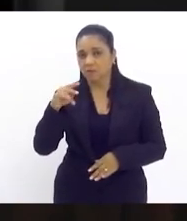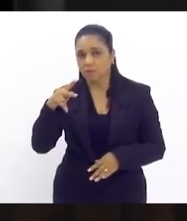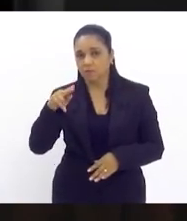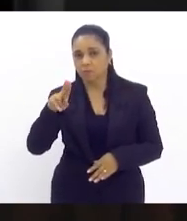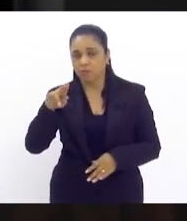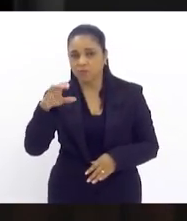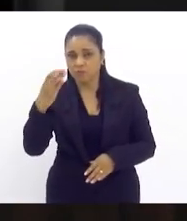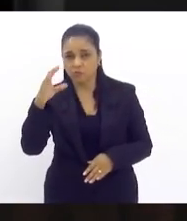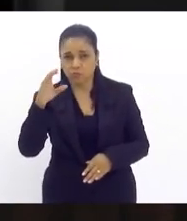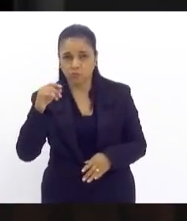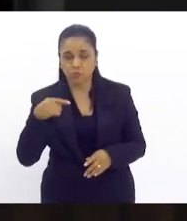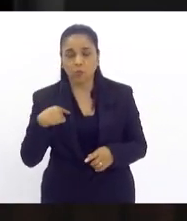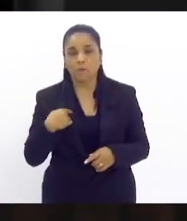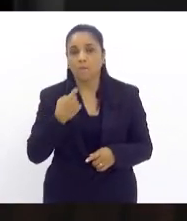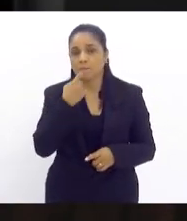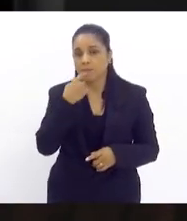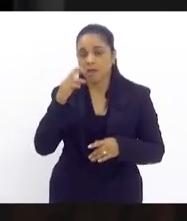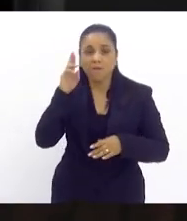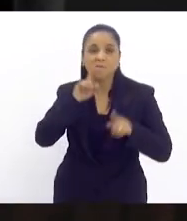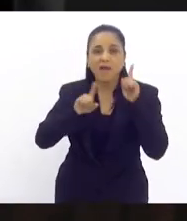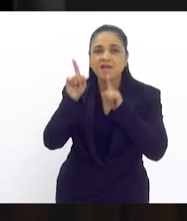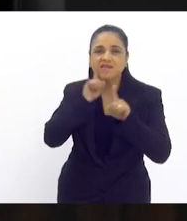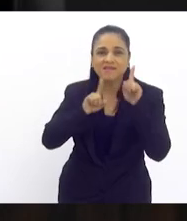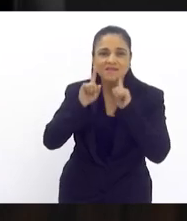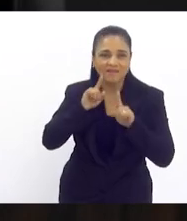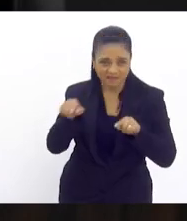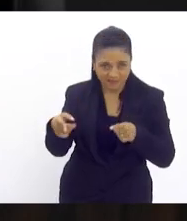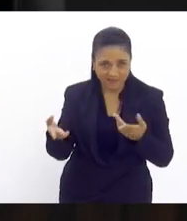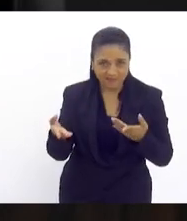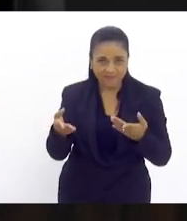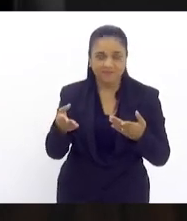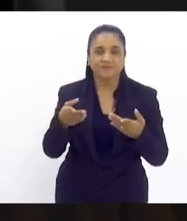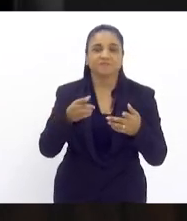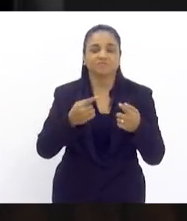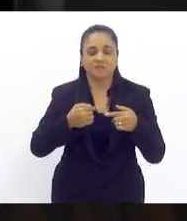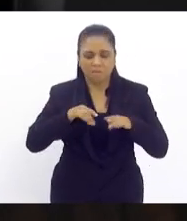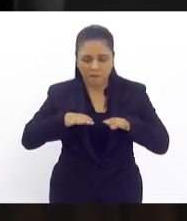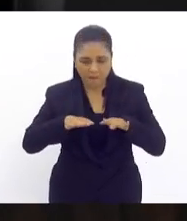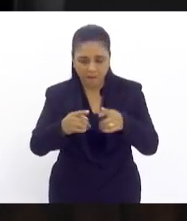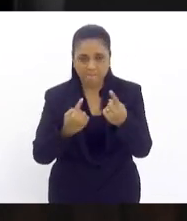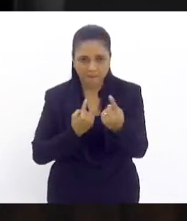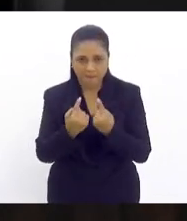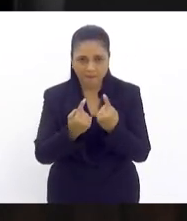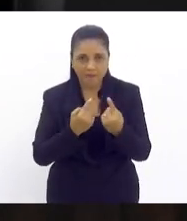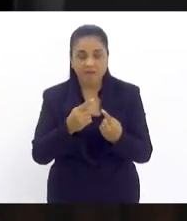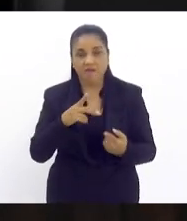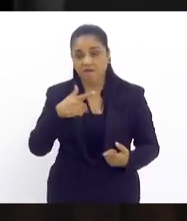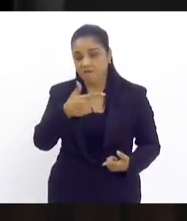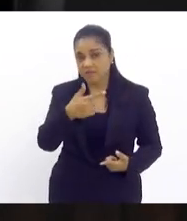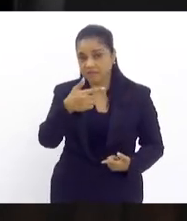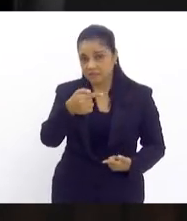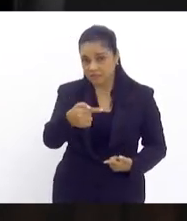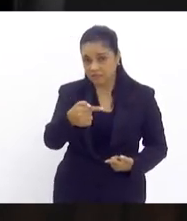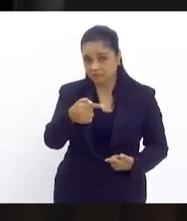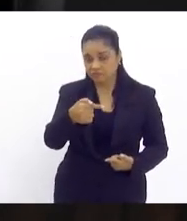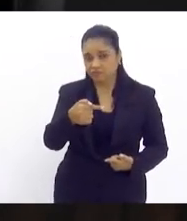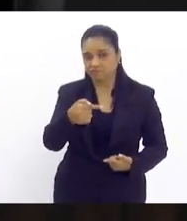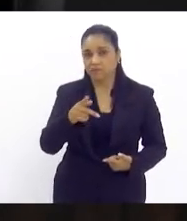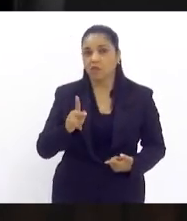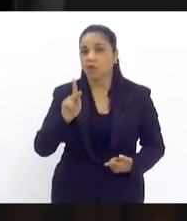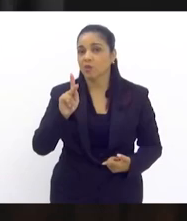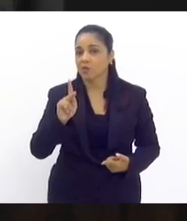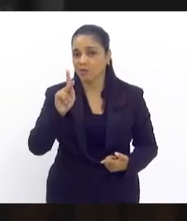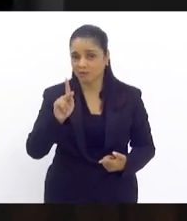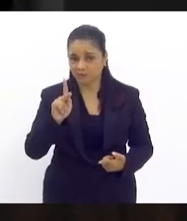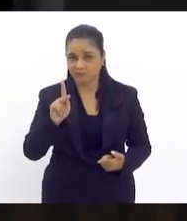do bairro de Ponta Negra, com a seguinte extensão, fresagem e recapeamento de 27 quilômetros de asfalto. Parecer da